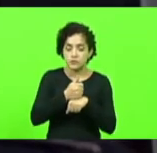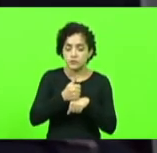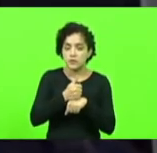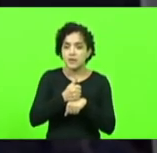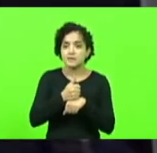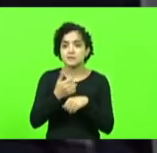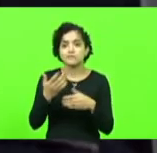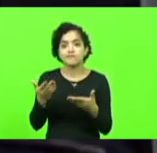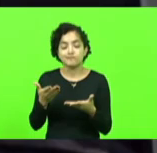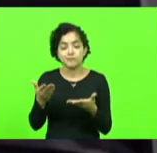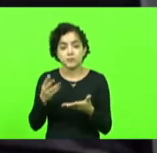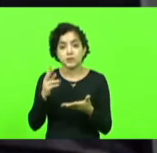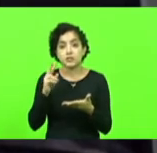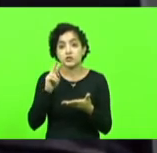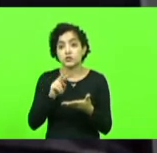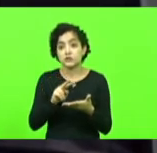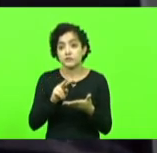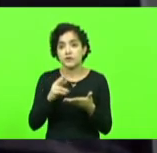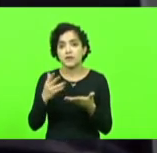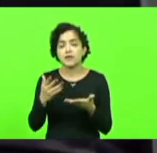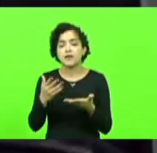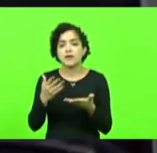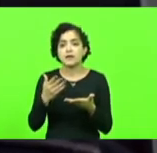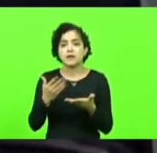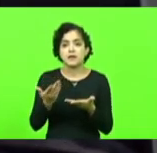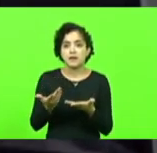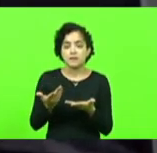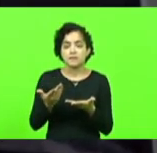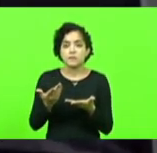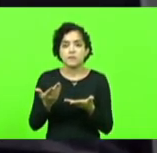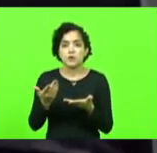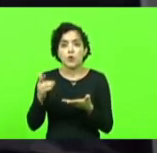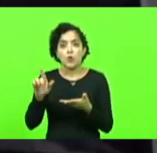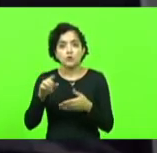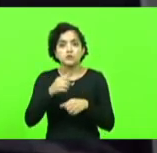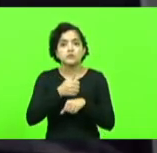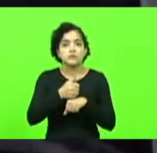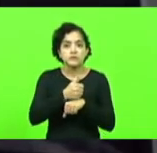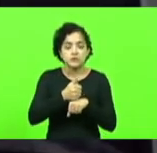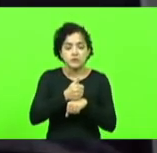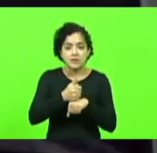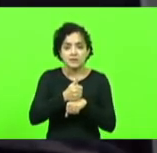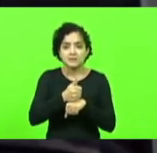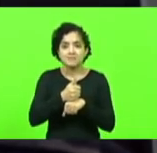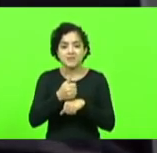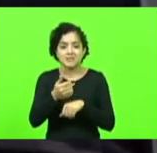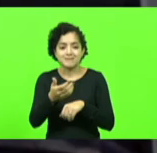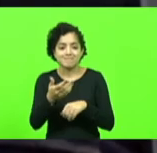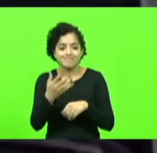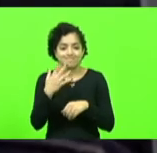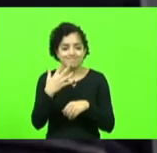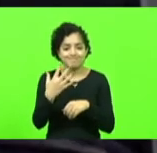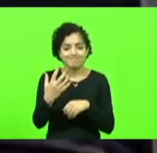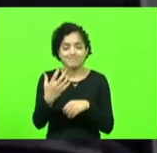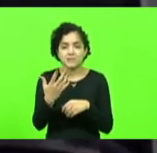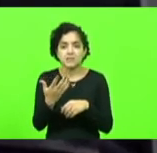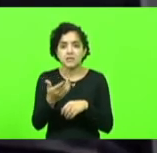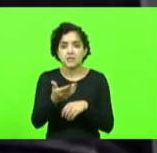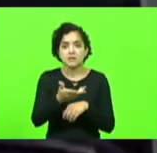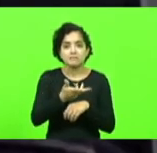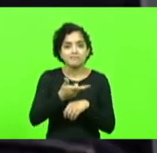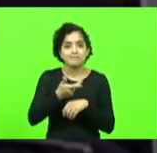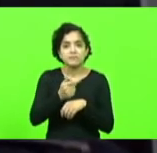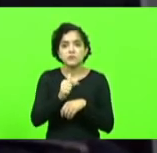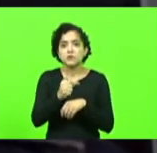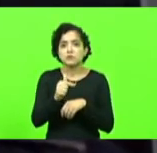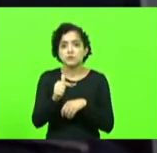vê, o que os nossos colegas, os nossos egressos falam, o mercado não está atrativo, né? É porque as pessoas gostam, a